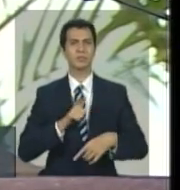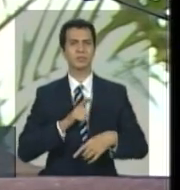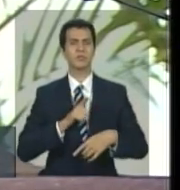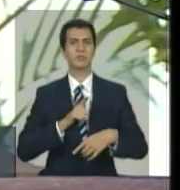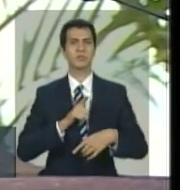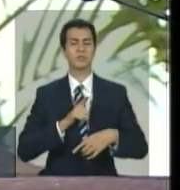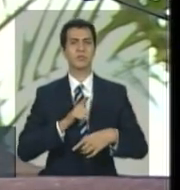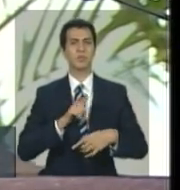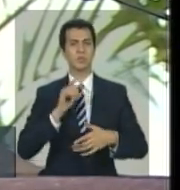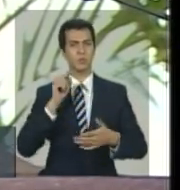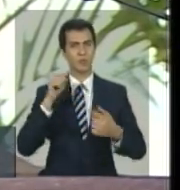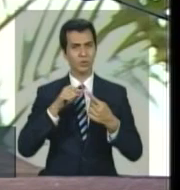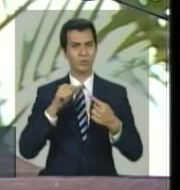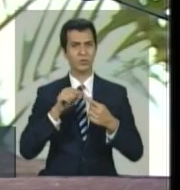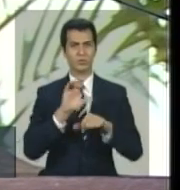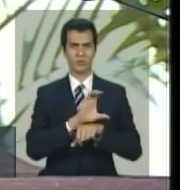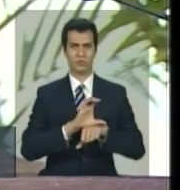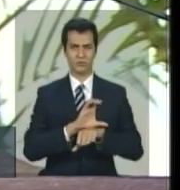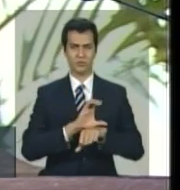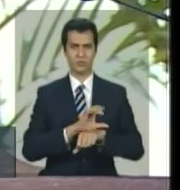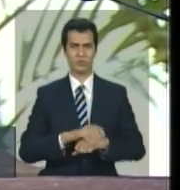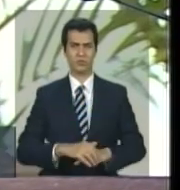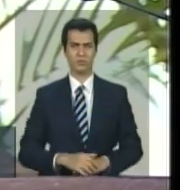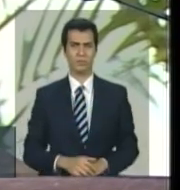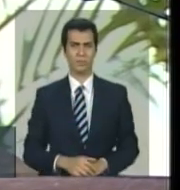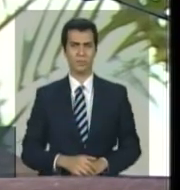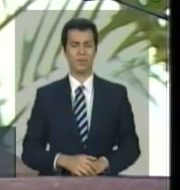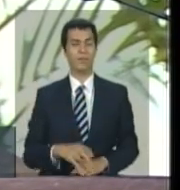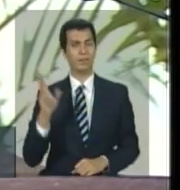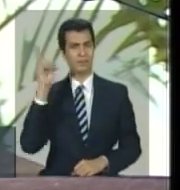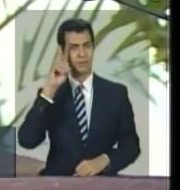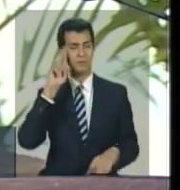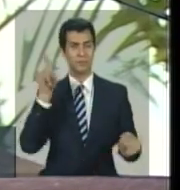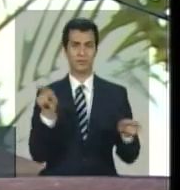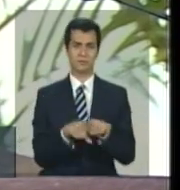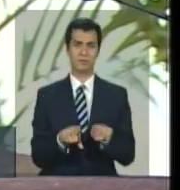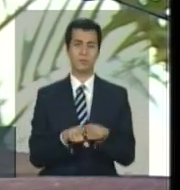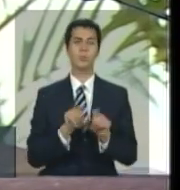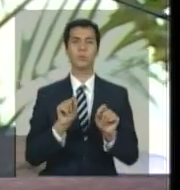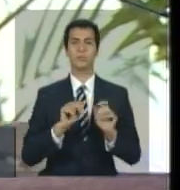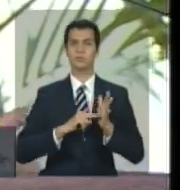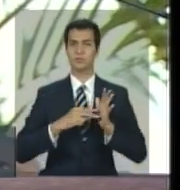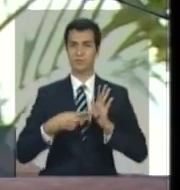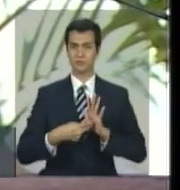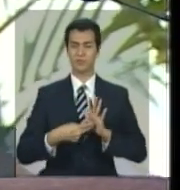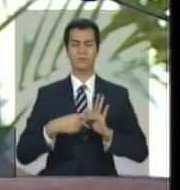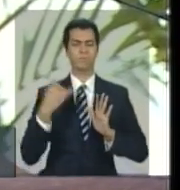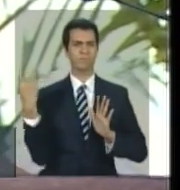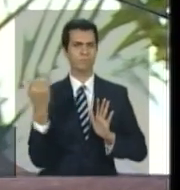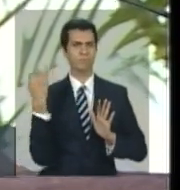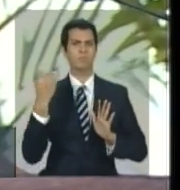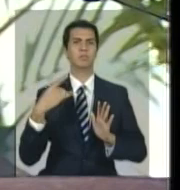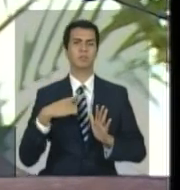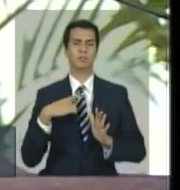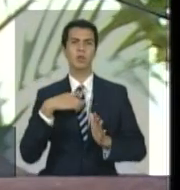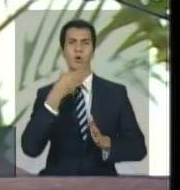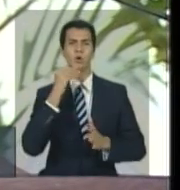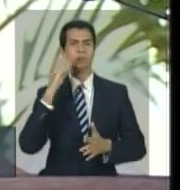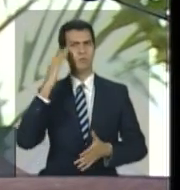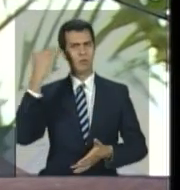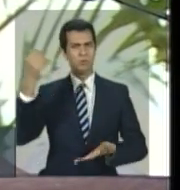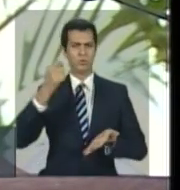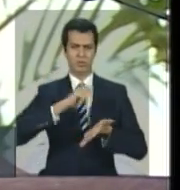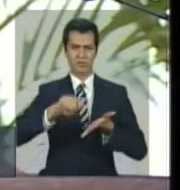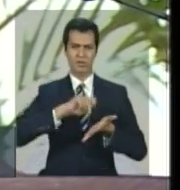Estados constitucionais. Ressalta-se o significado ímpar nas palavras do escritor Vitor